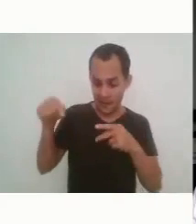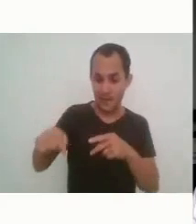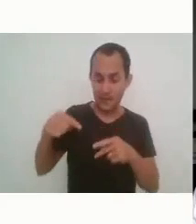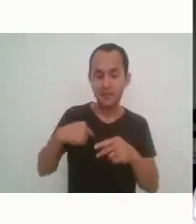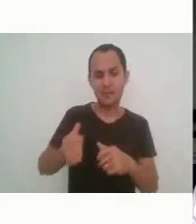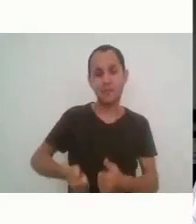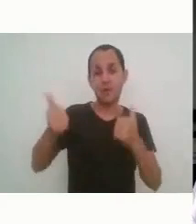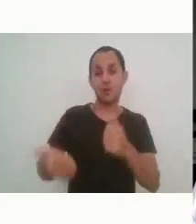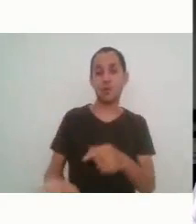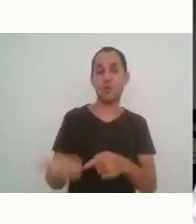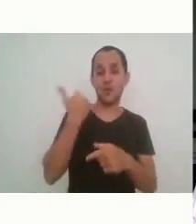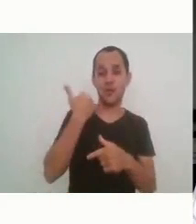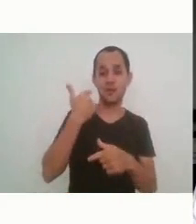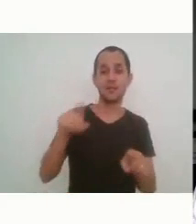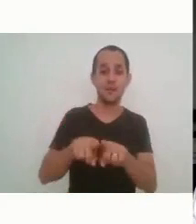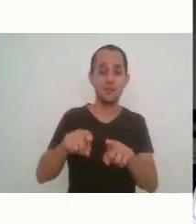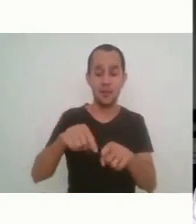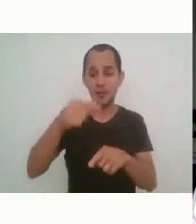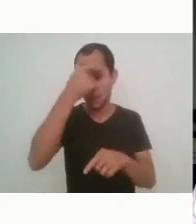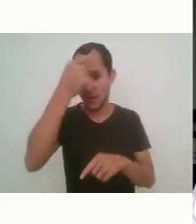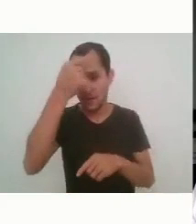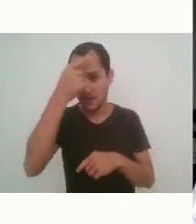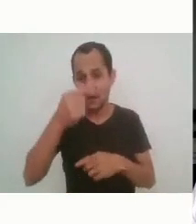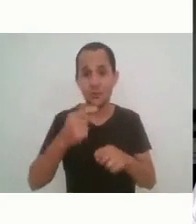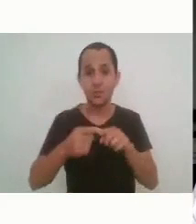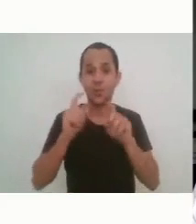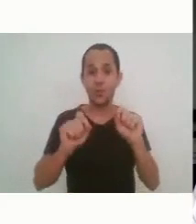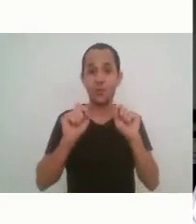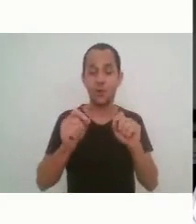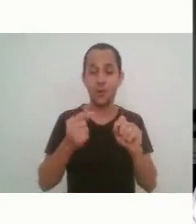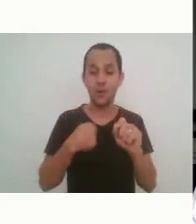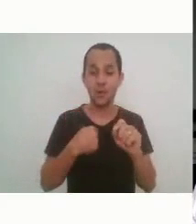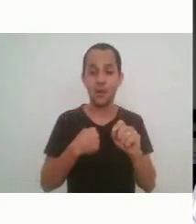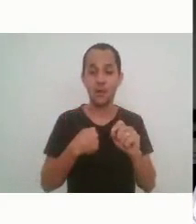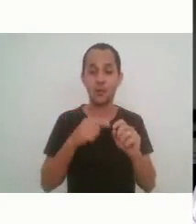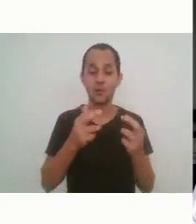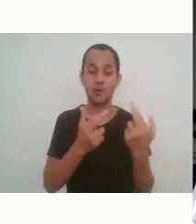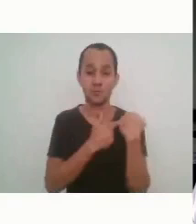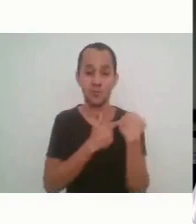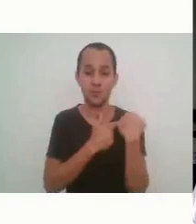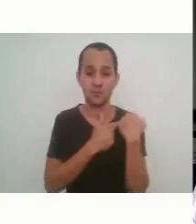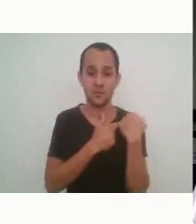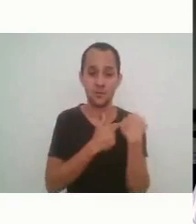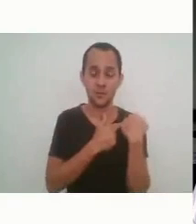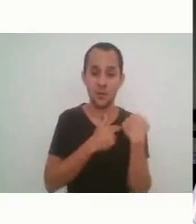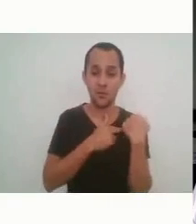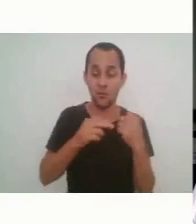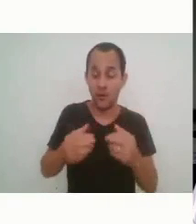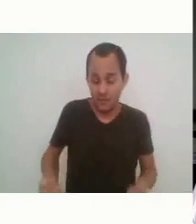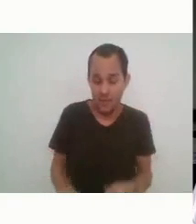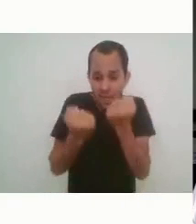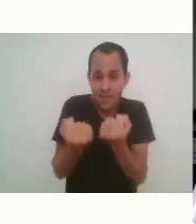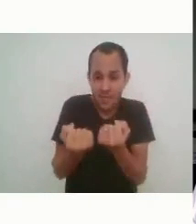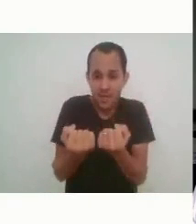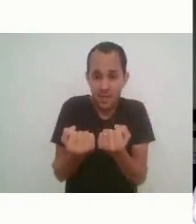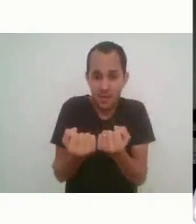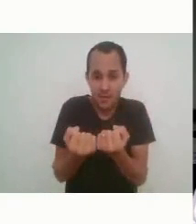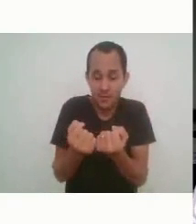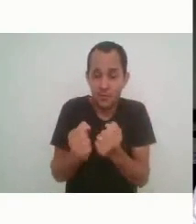até a própria universidade. Eu fui carregado para o segundo andar do Bloco H quando